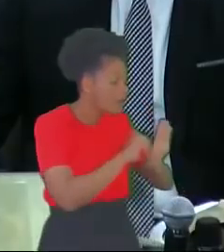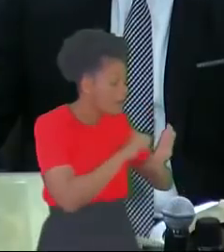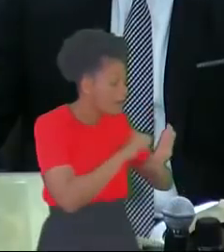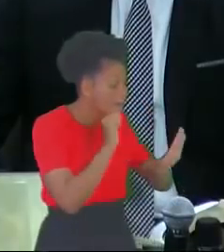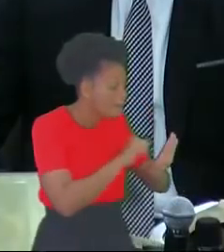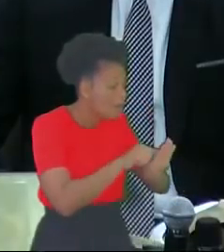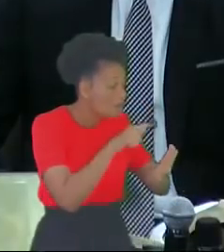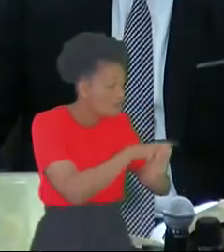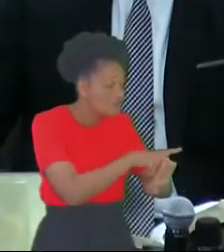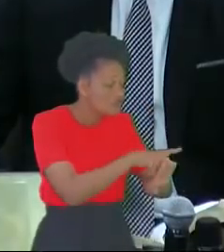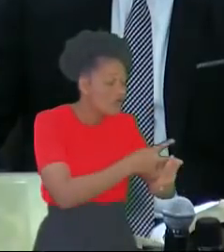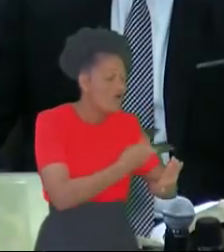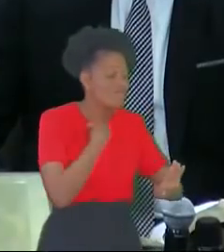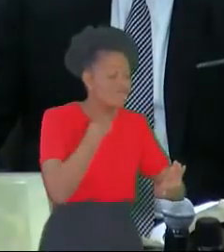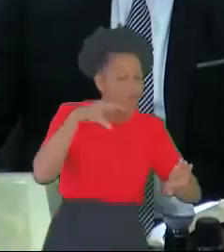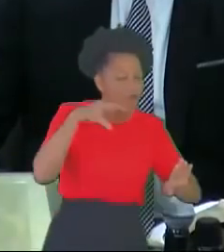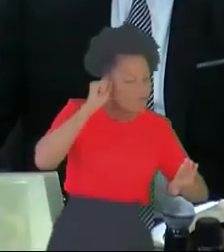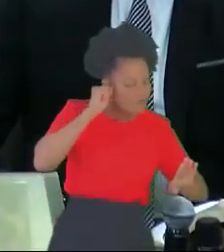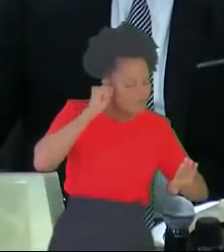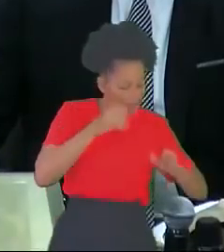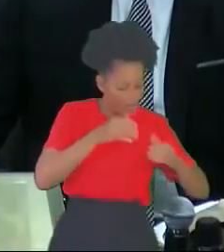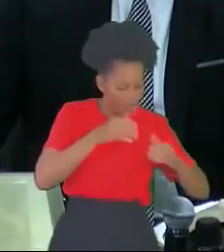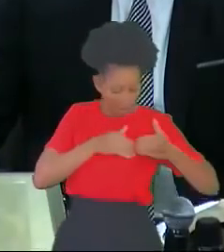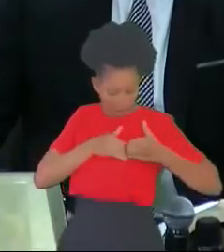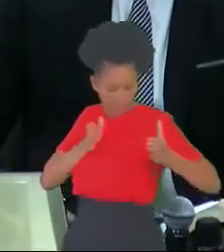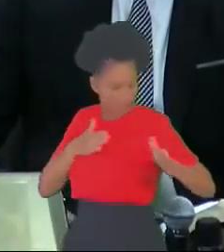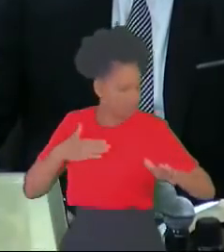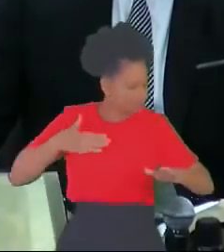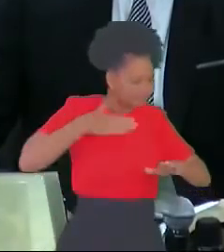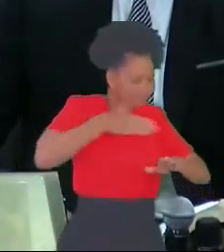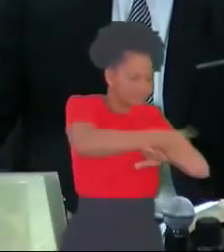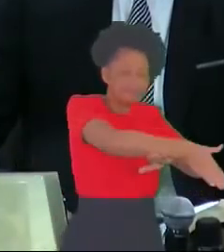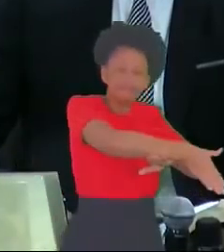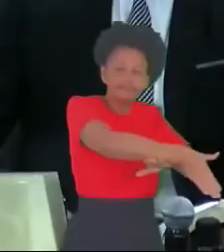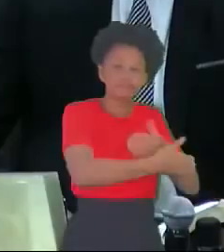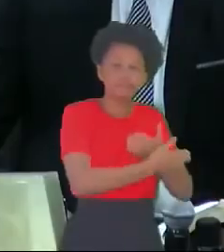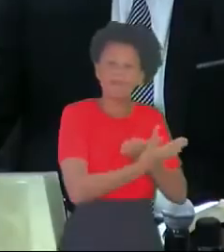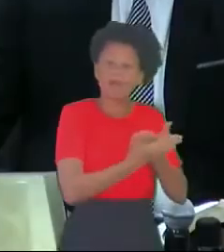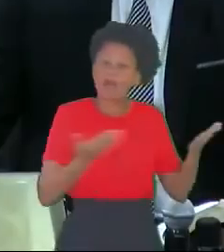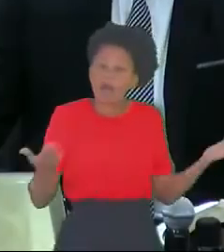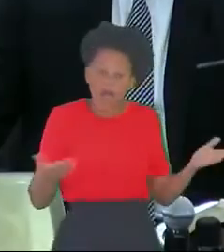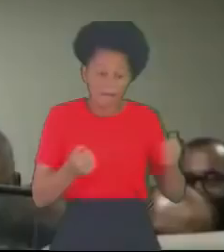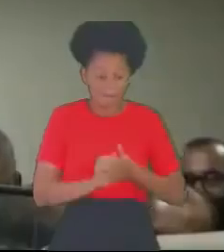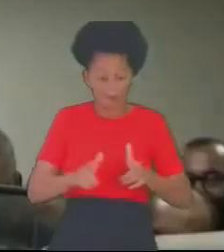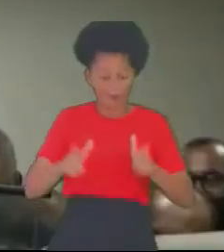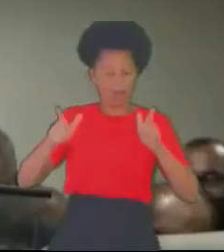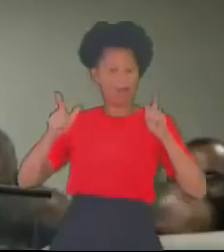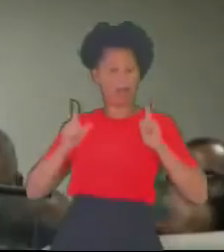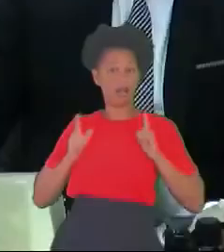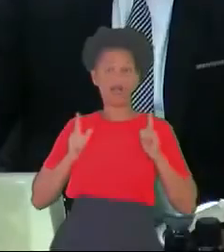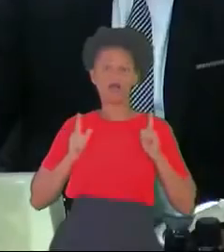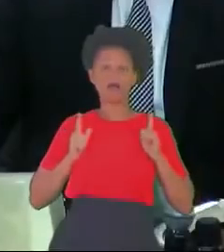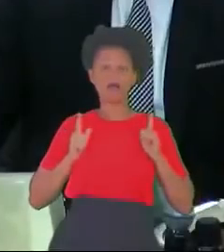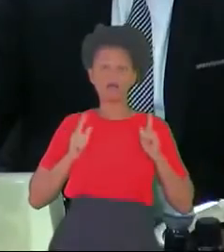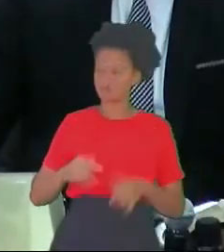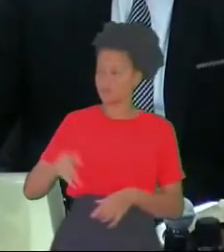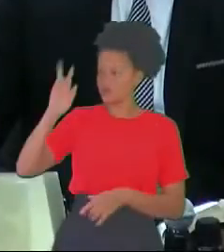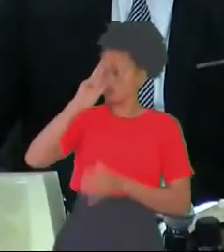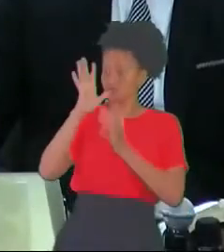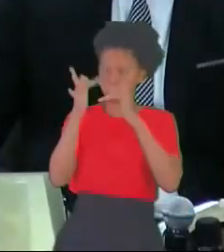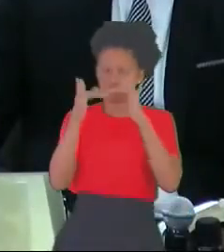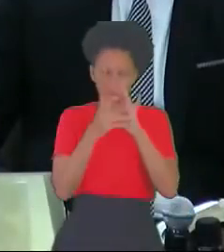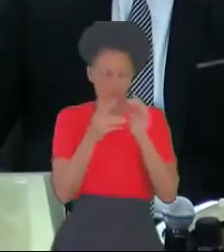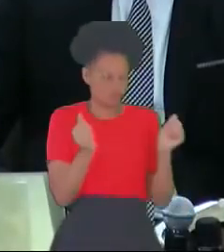porta, eu entrarei. Quer dizer que da igreja de Laodiceia, o Senhor Jesus estava do lado de quem,